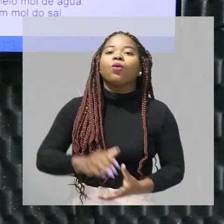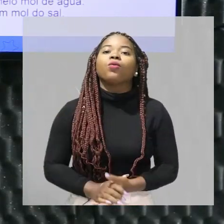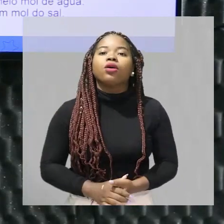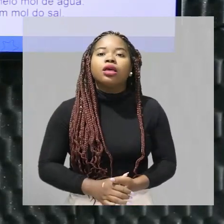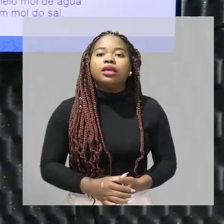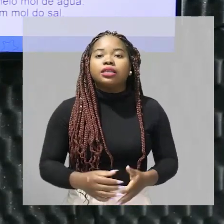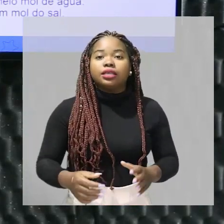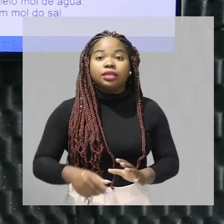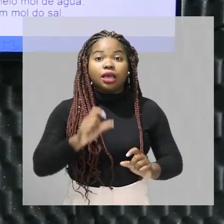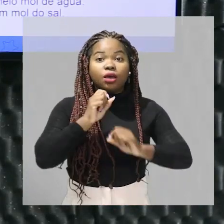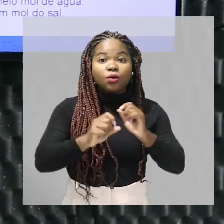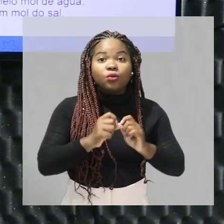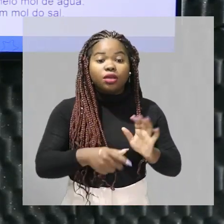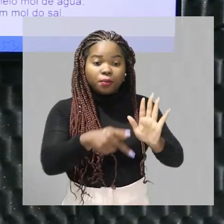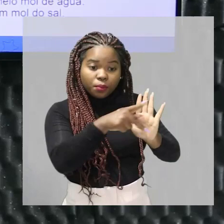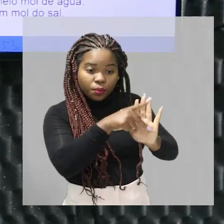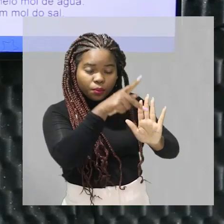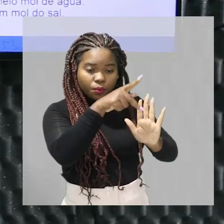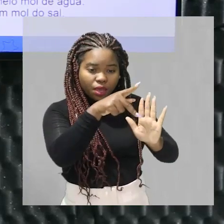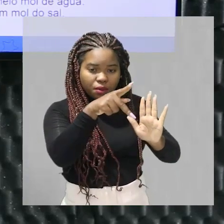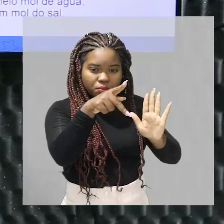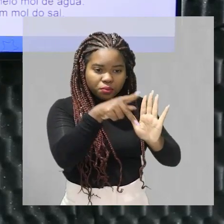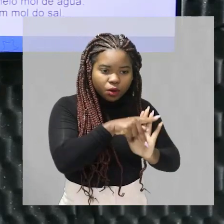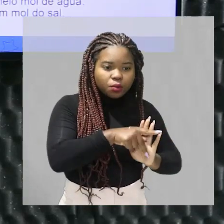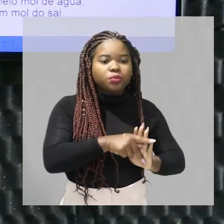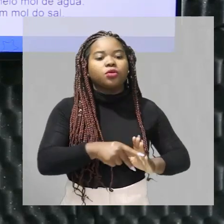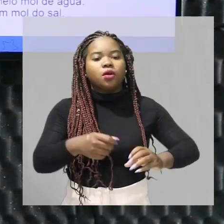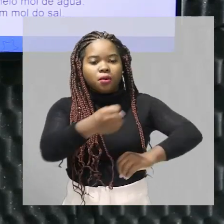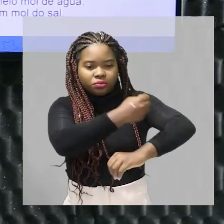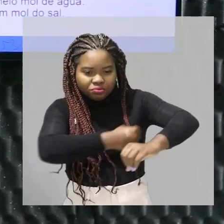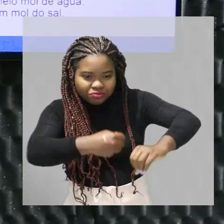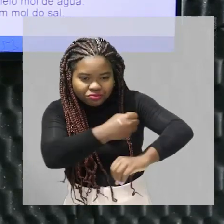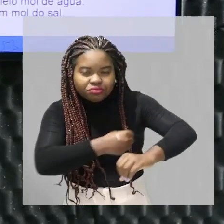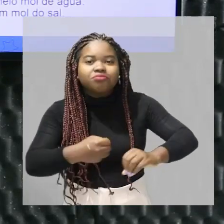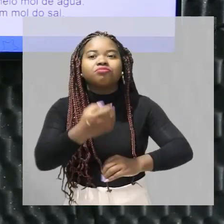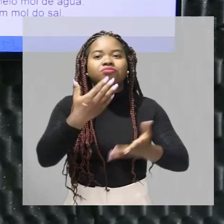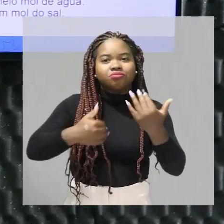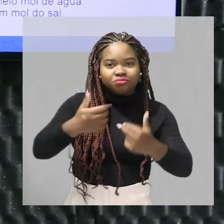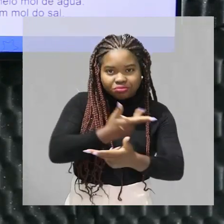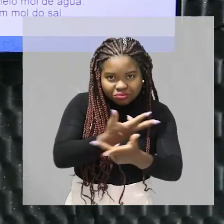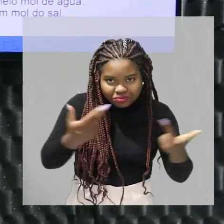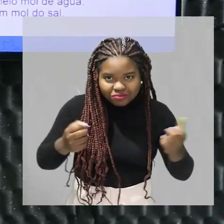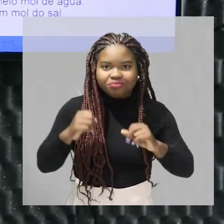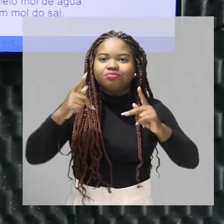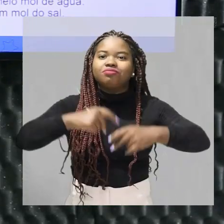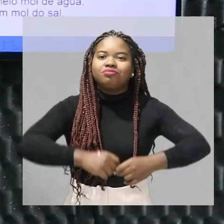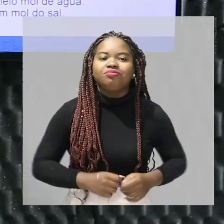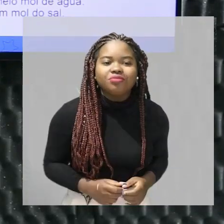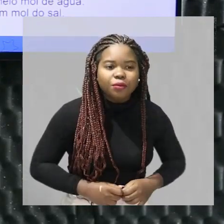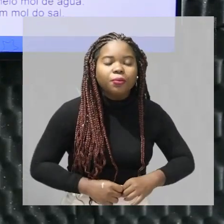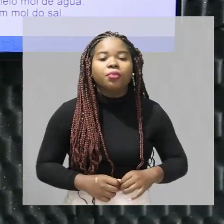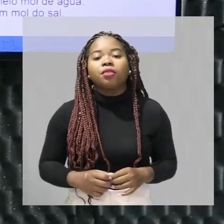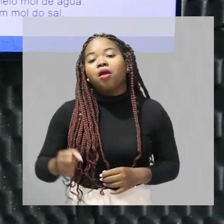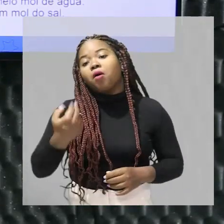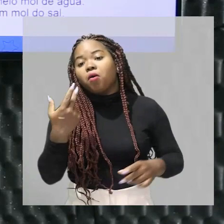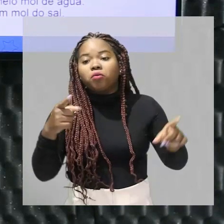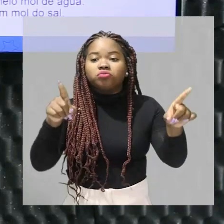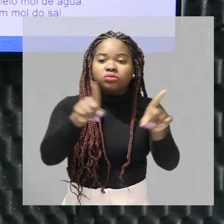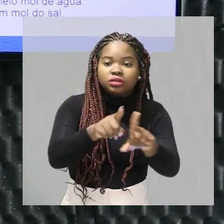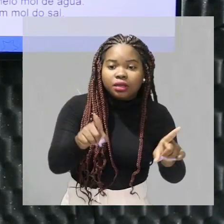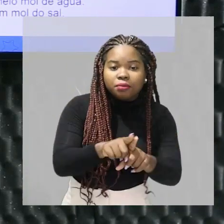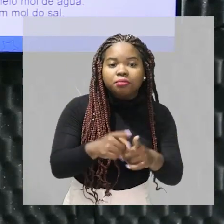é a substância que utilizamos em nosso dia a dia para salgar alimentos preparados artesanalmente ou